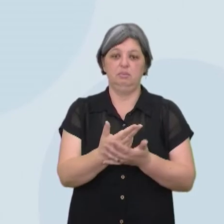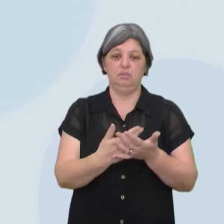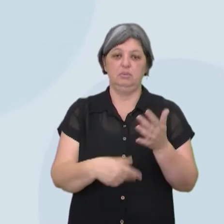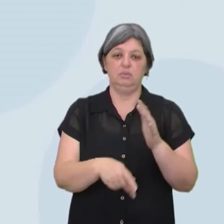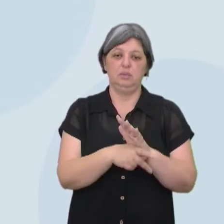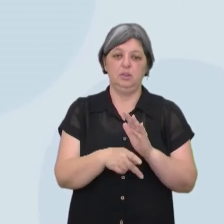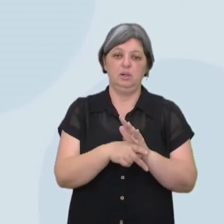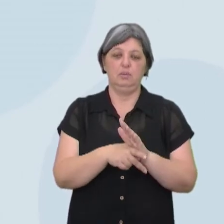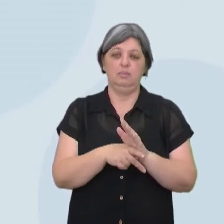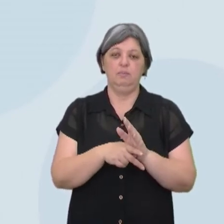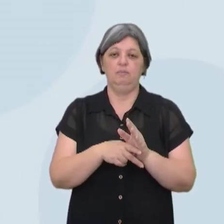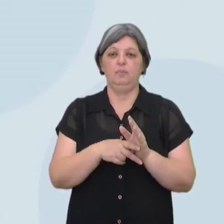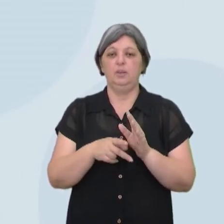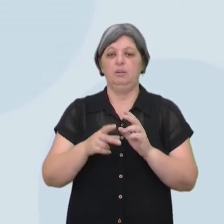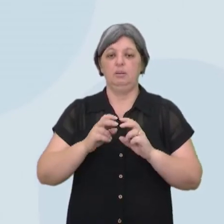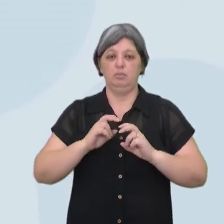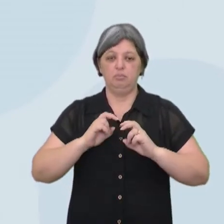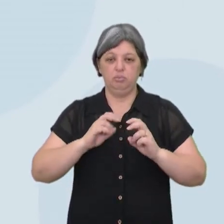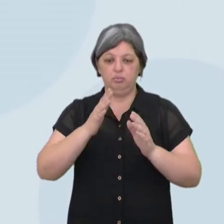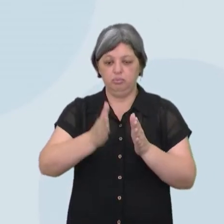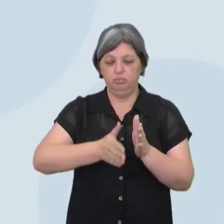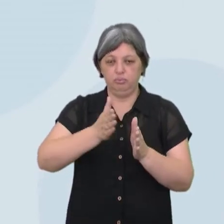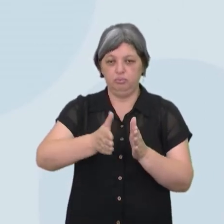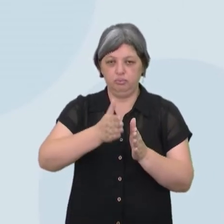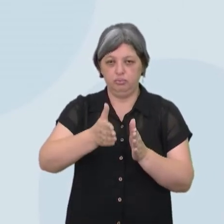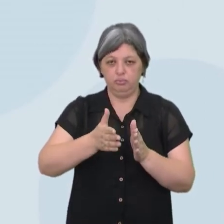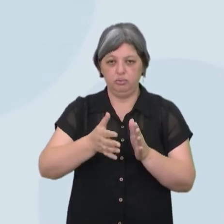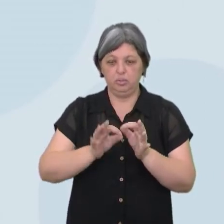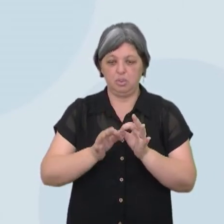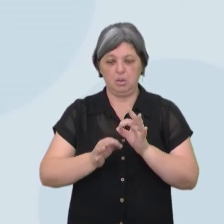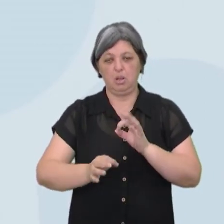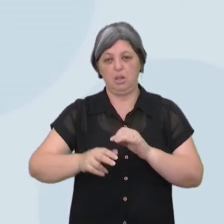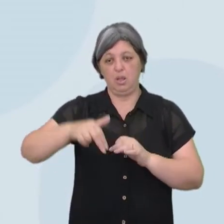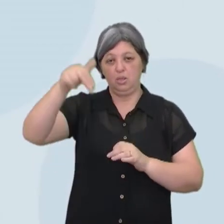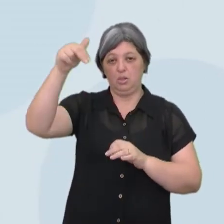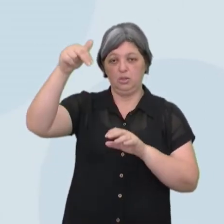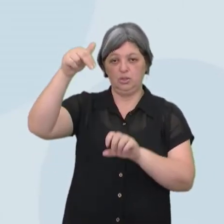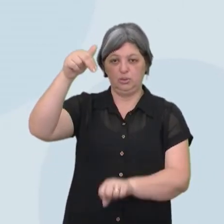ferrovia que atravessasse a África toda, né? De norte a sul,